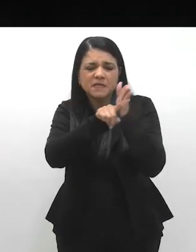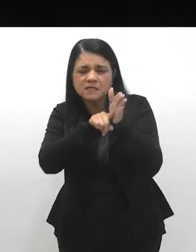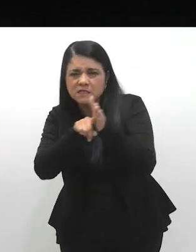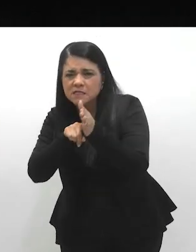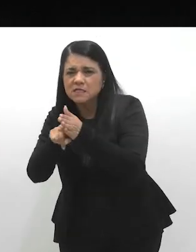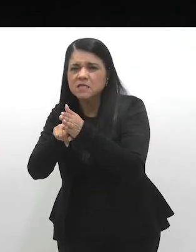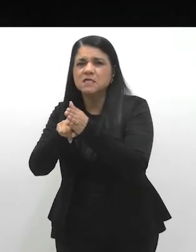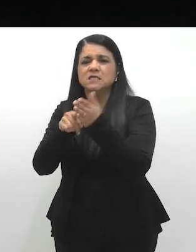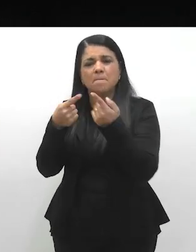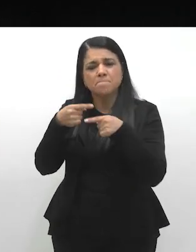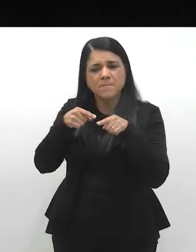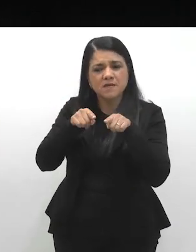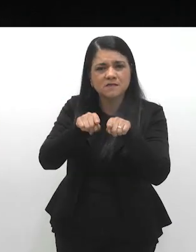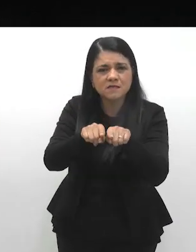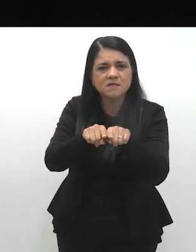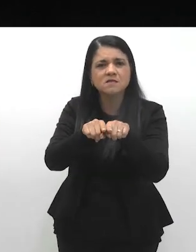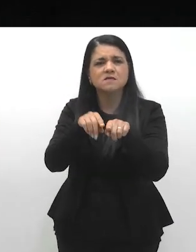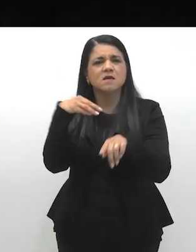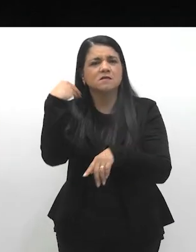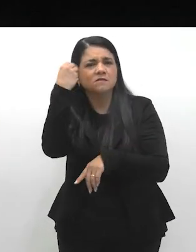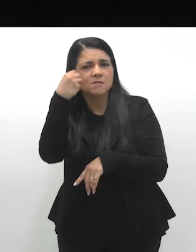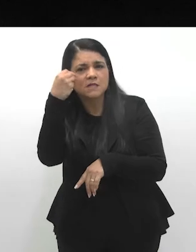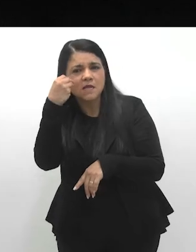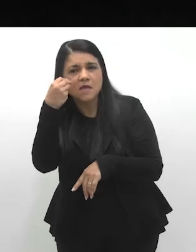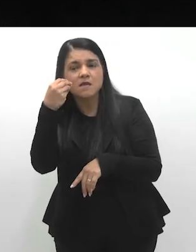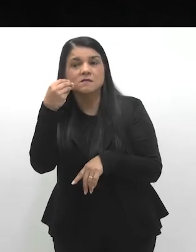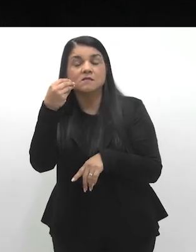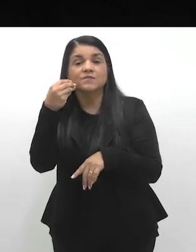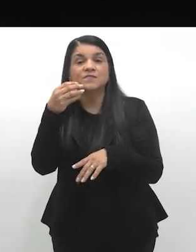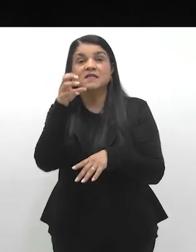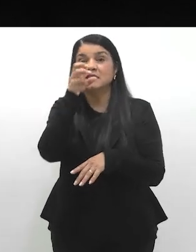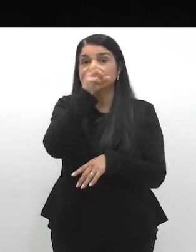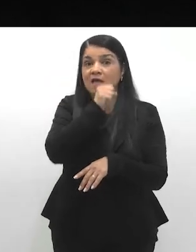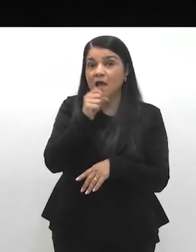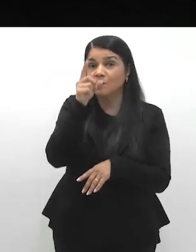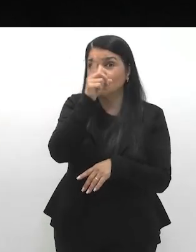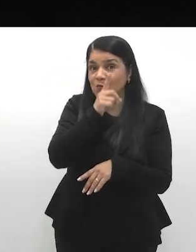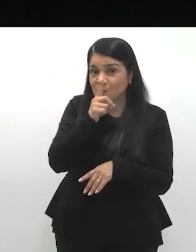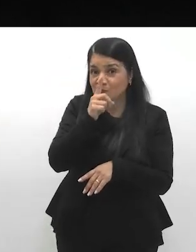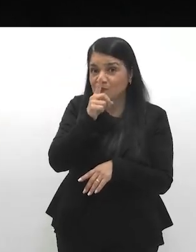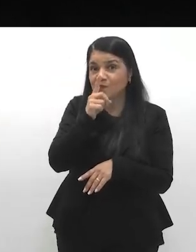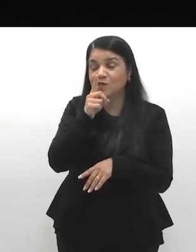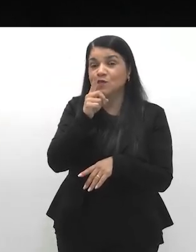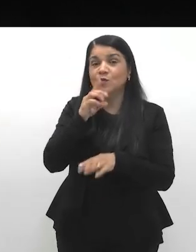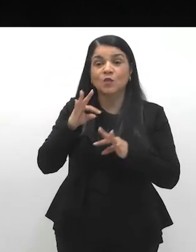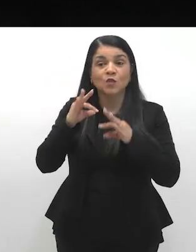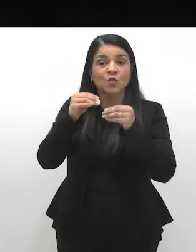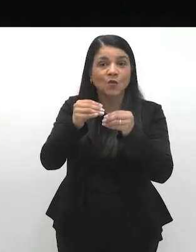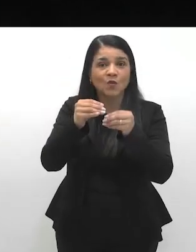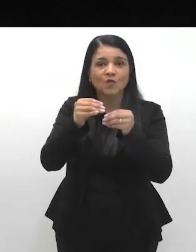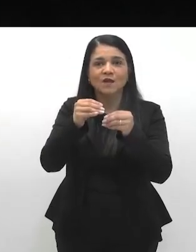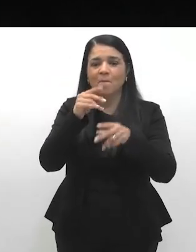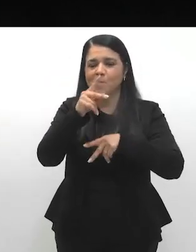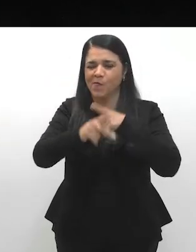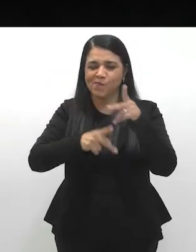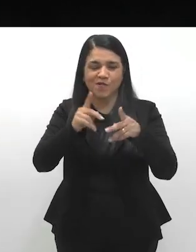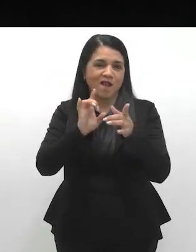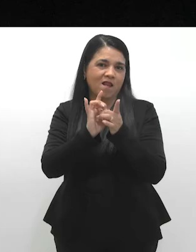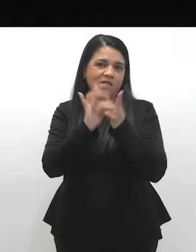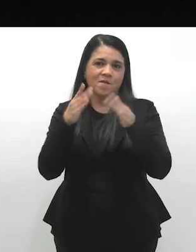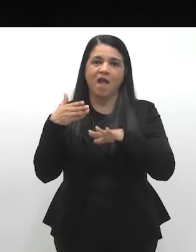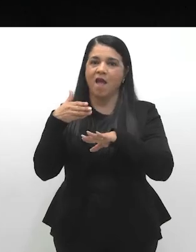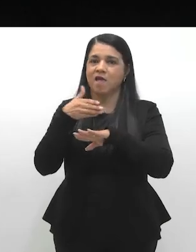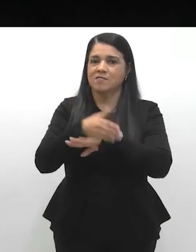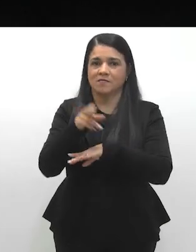temos, as diversas parcerias que realizamos. E no final de semana a gente traz toda a população, então a gente abre para a